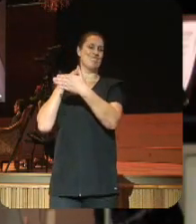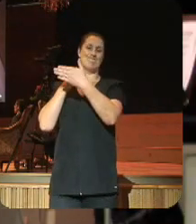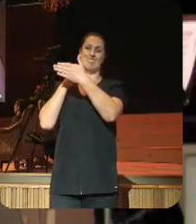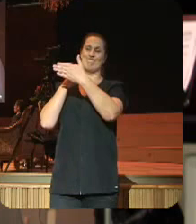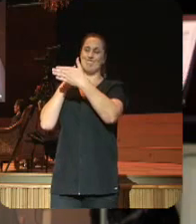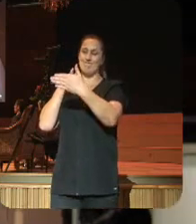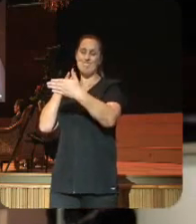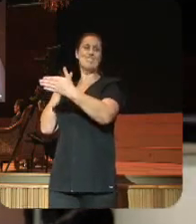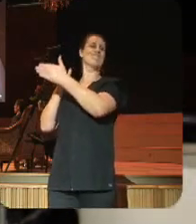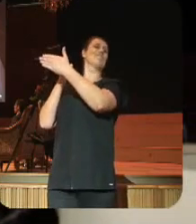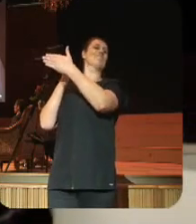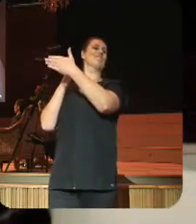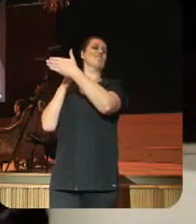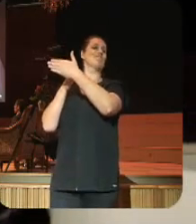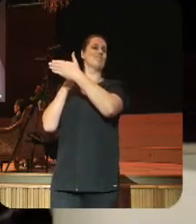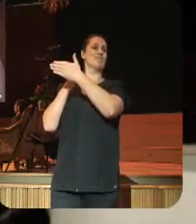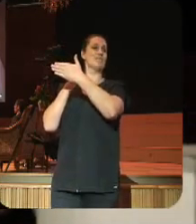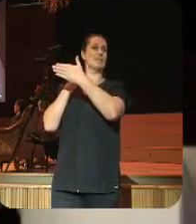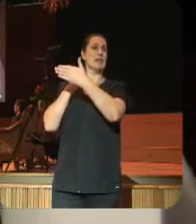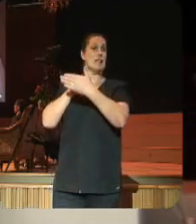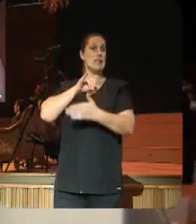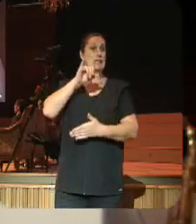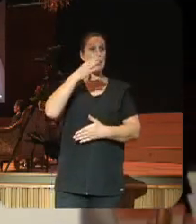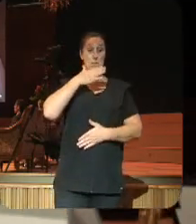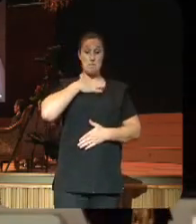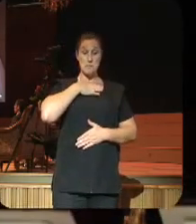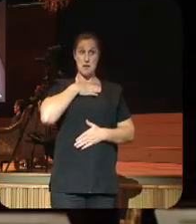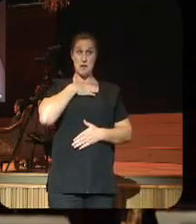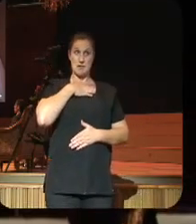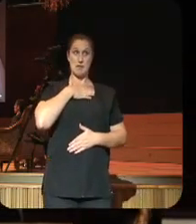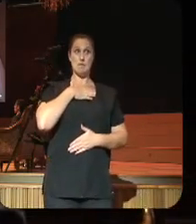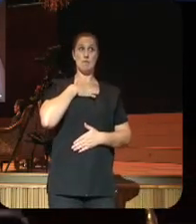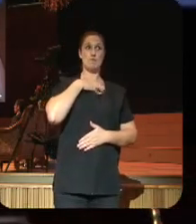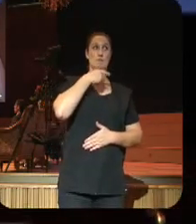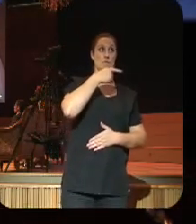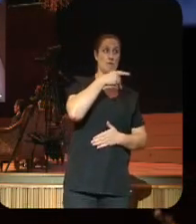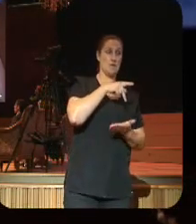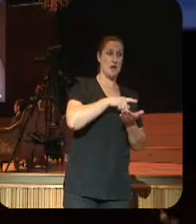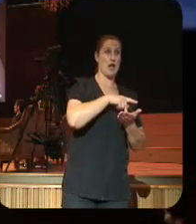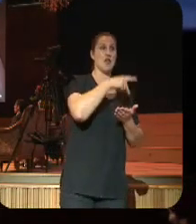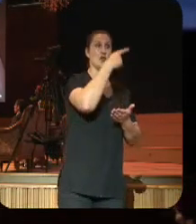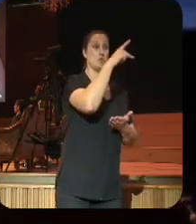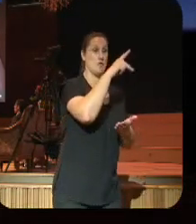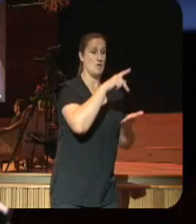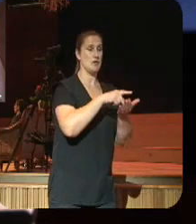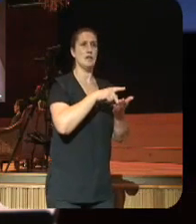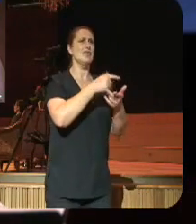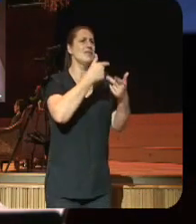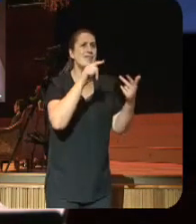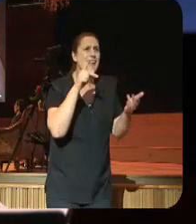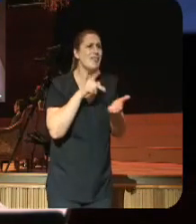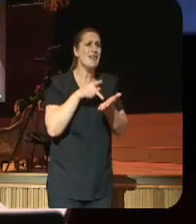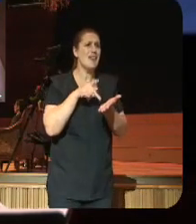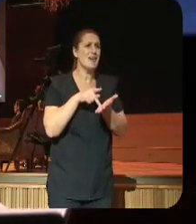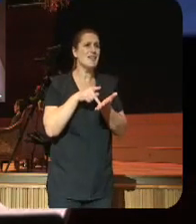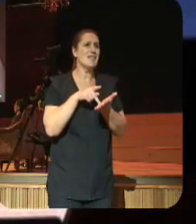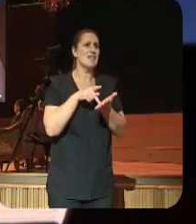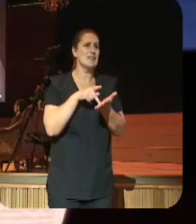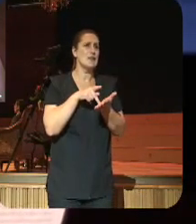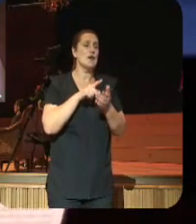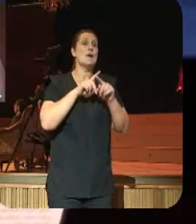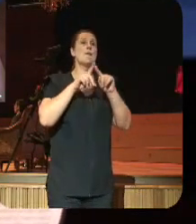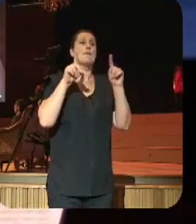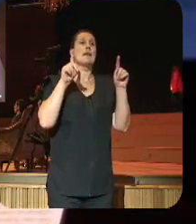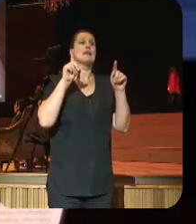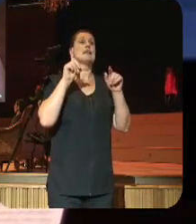Criador. Porque se é a minha verdade, a sua verdade, a verdade do outro, então não tem verdade. Mas tem